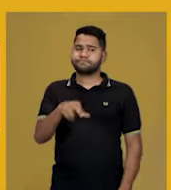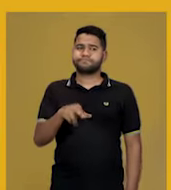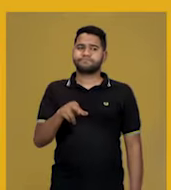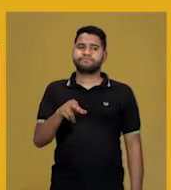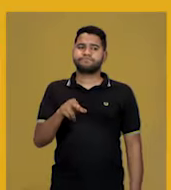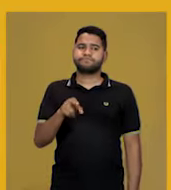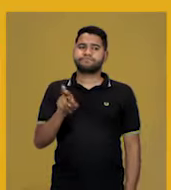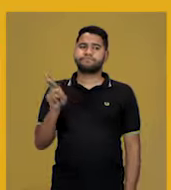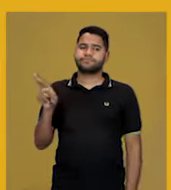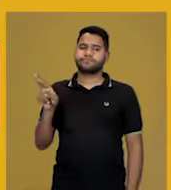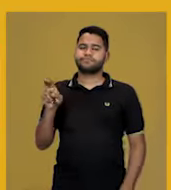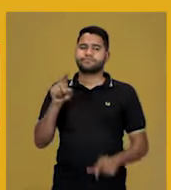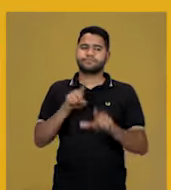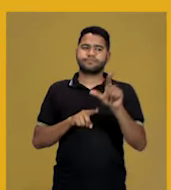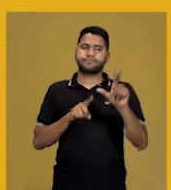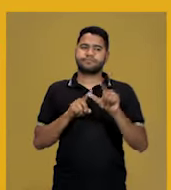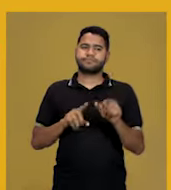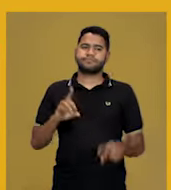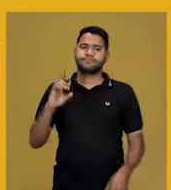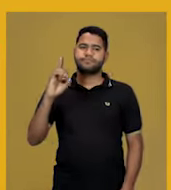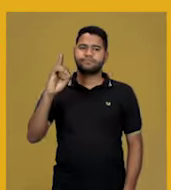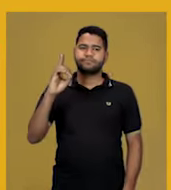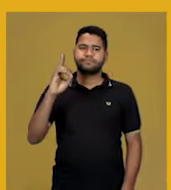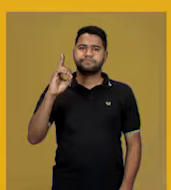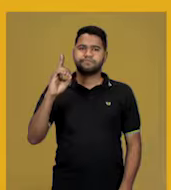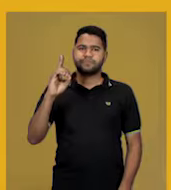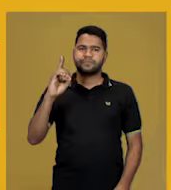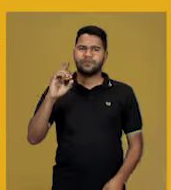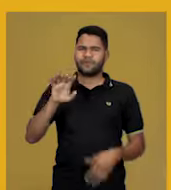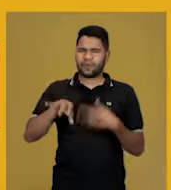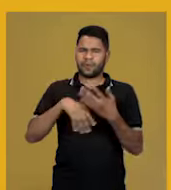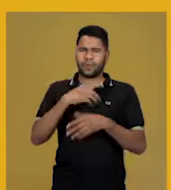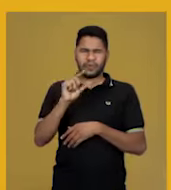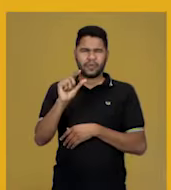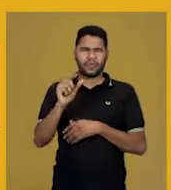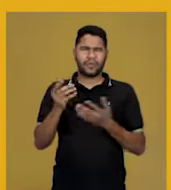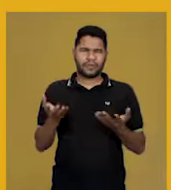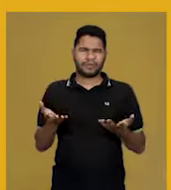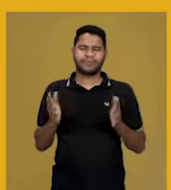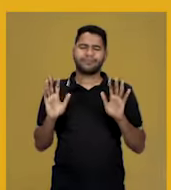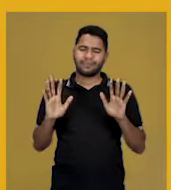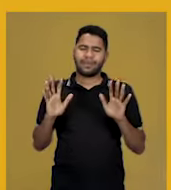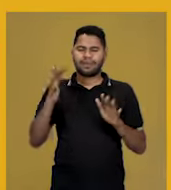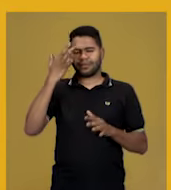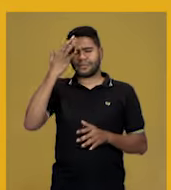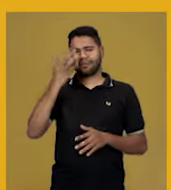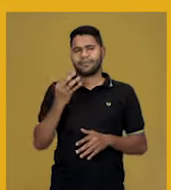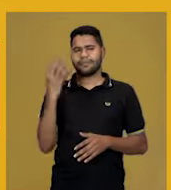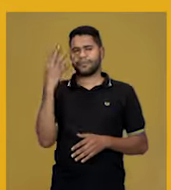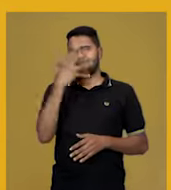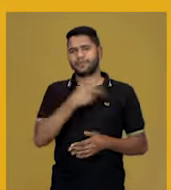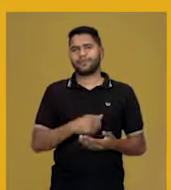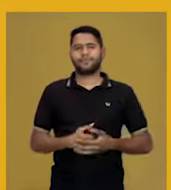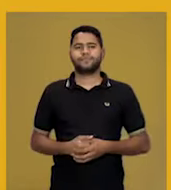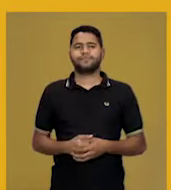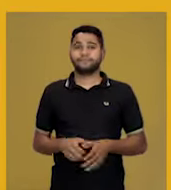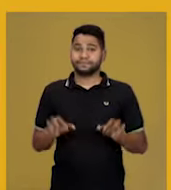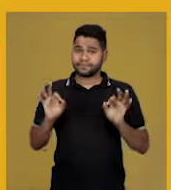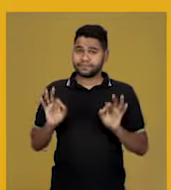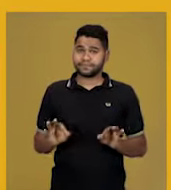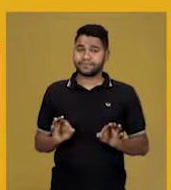resposta é a letra D. Ficou bagunçado isso aqui, né, gente? Mas assim fica mais bonitinho,